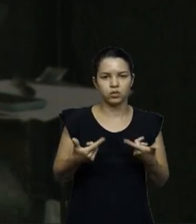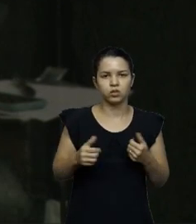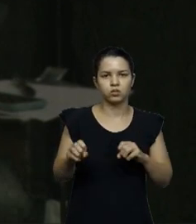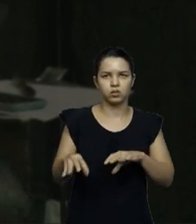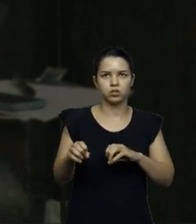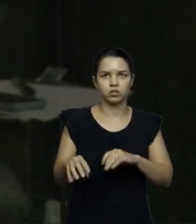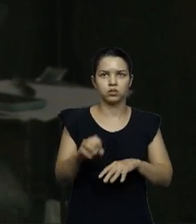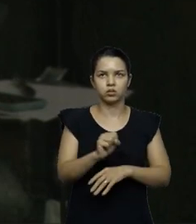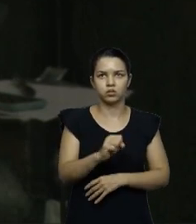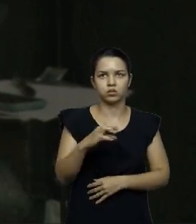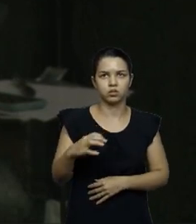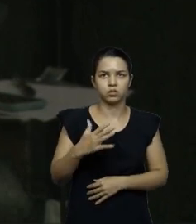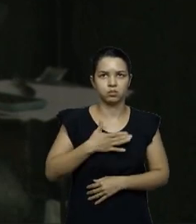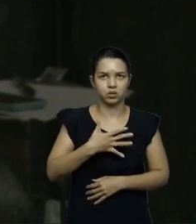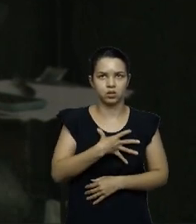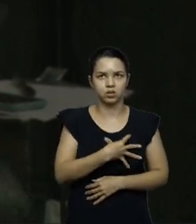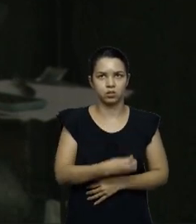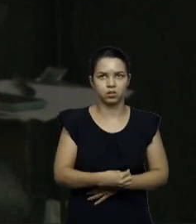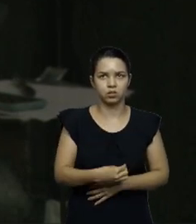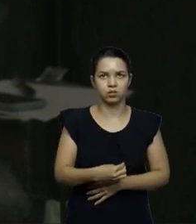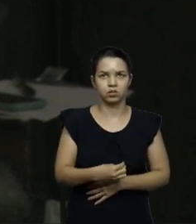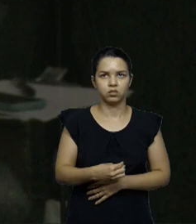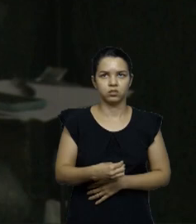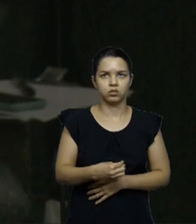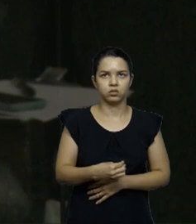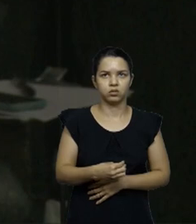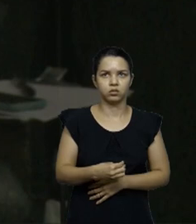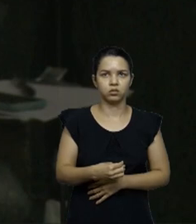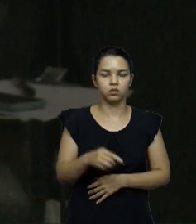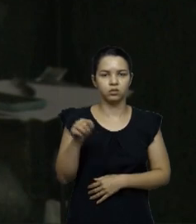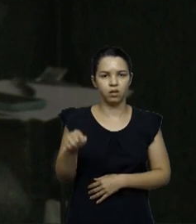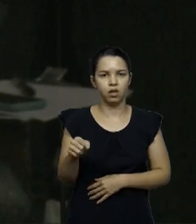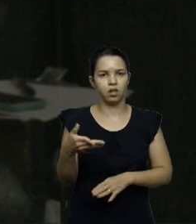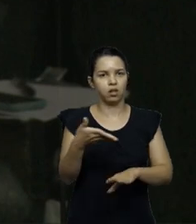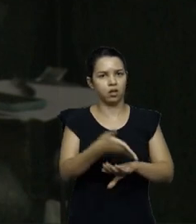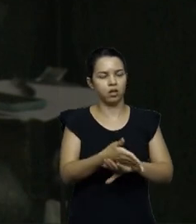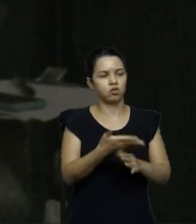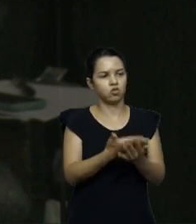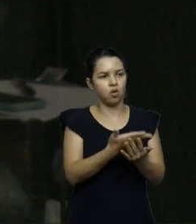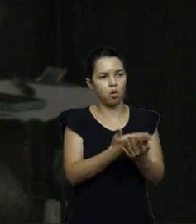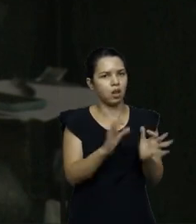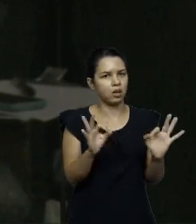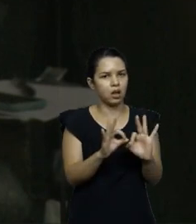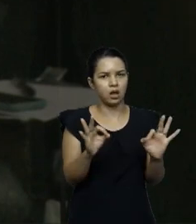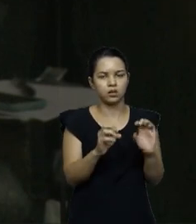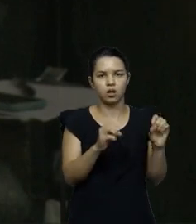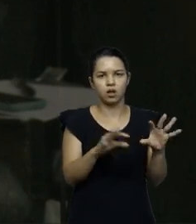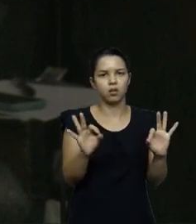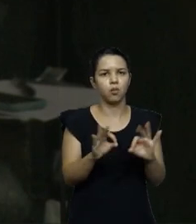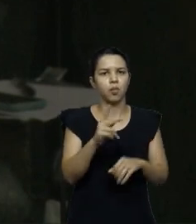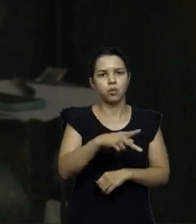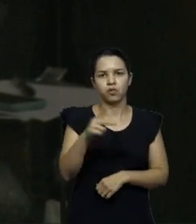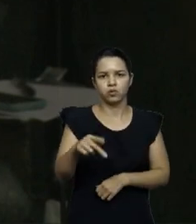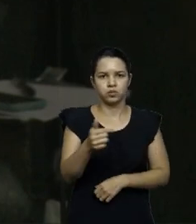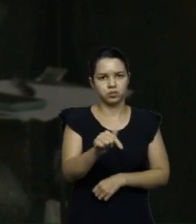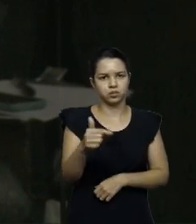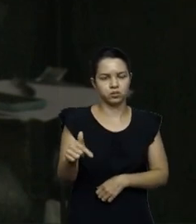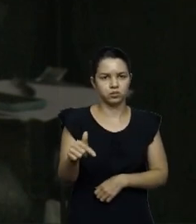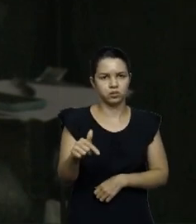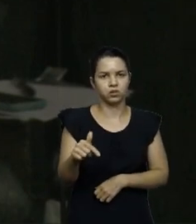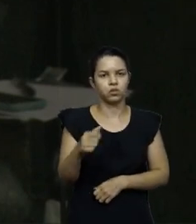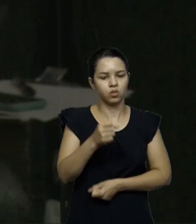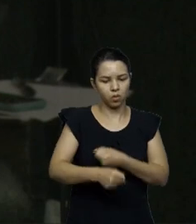a minha filha ficou alguns dias sem aula porque não tinha Professor Todo começo de ano vai 30 dias ou